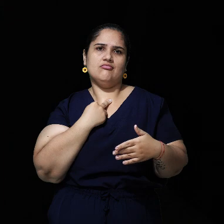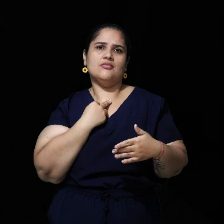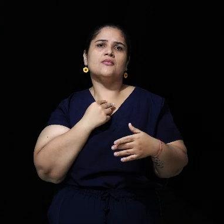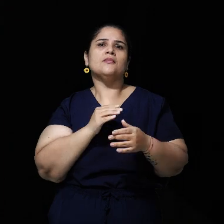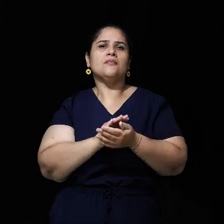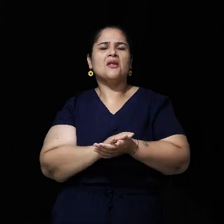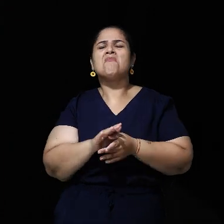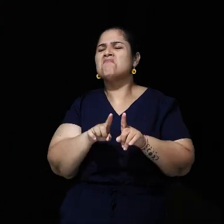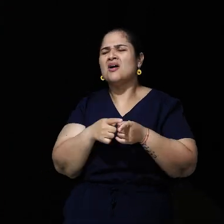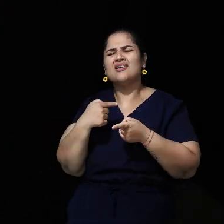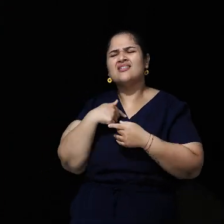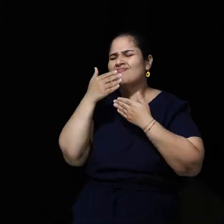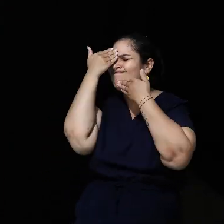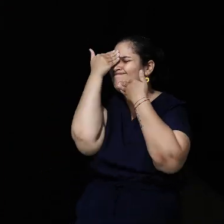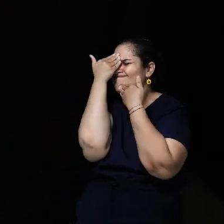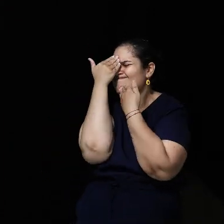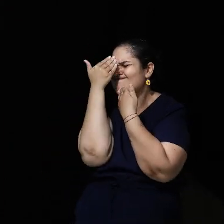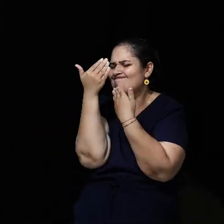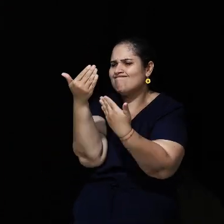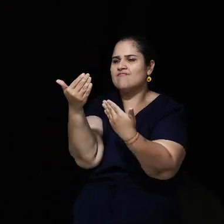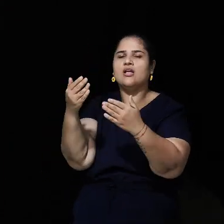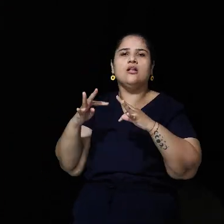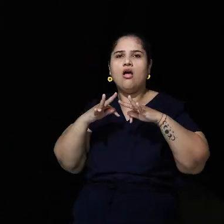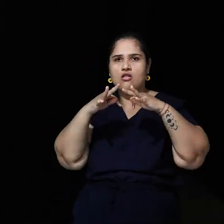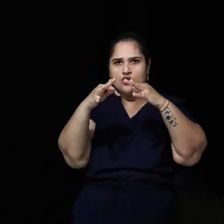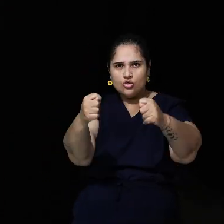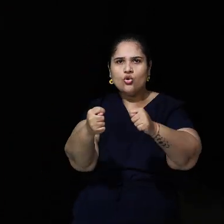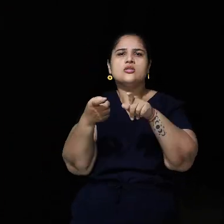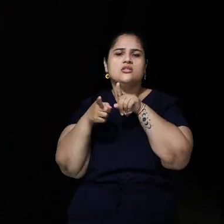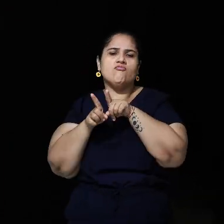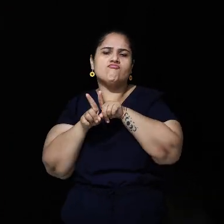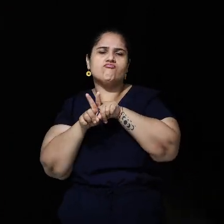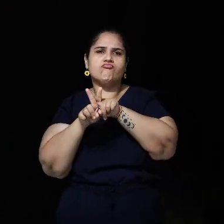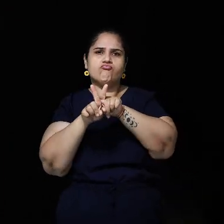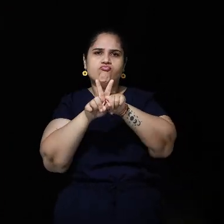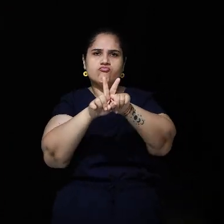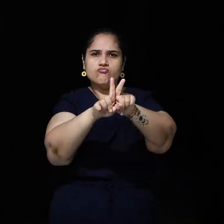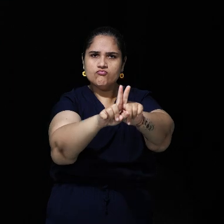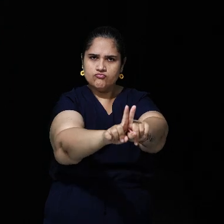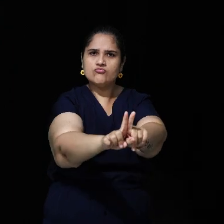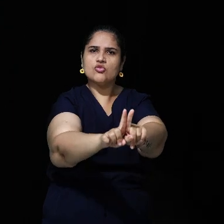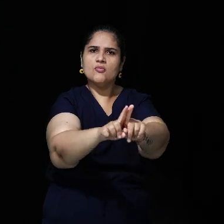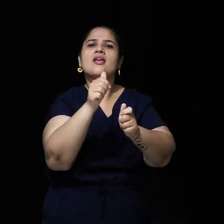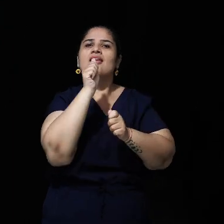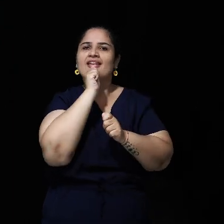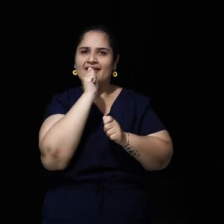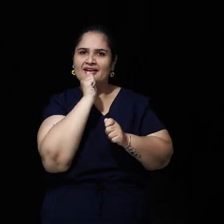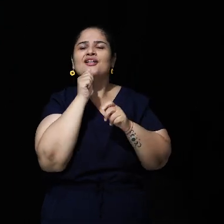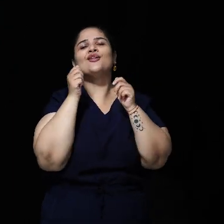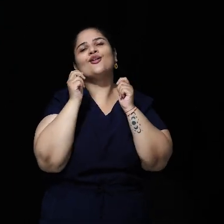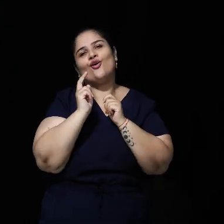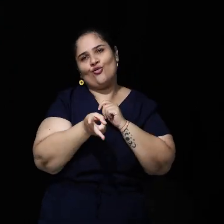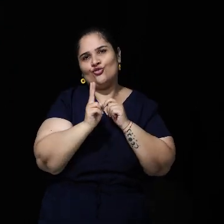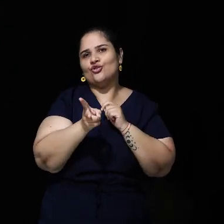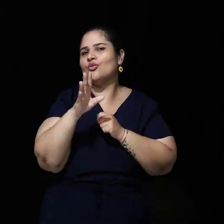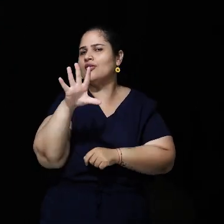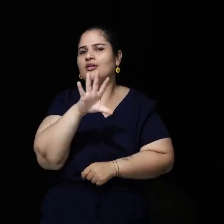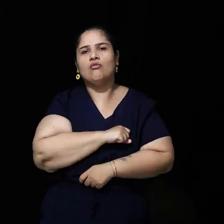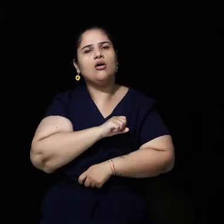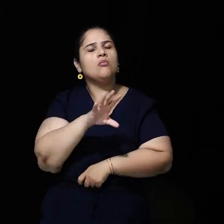E eu agradeço a todo mundo que estiver do meu lado, ainda estão. E eu amo muito, muito,